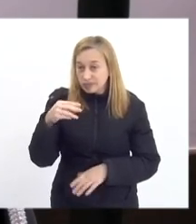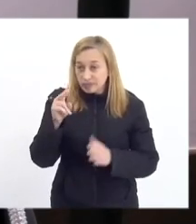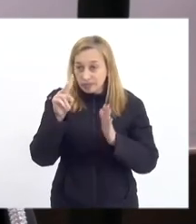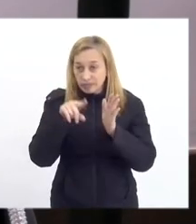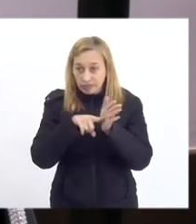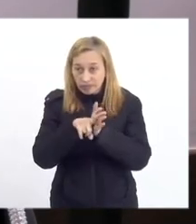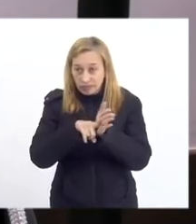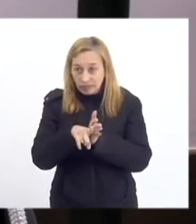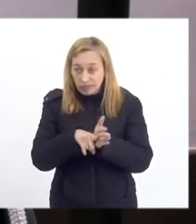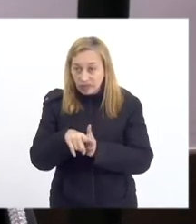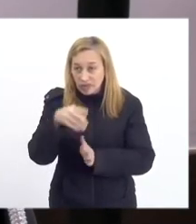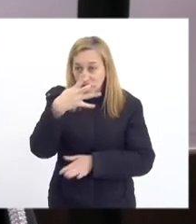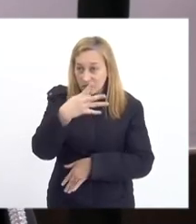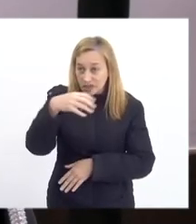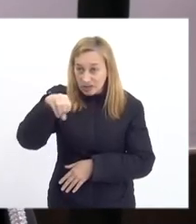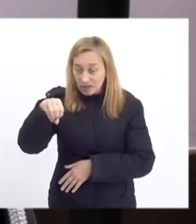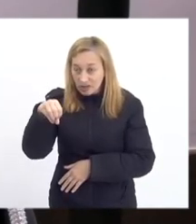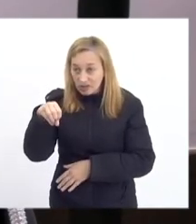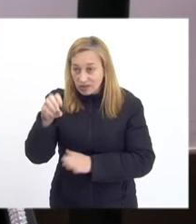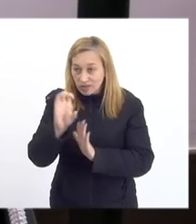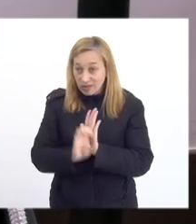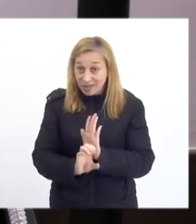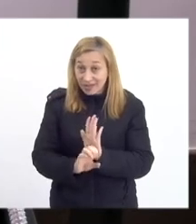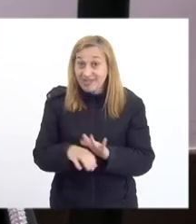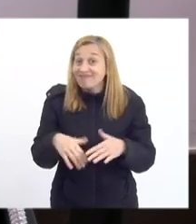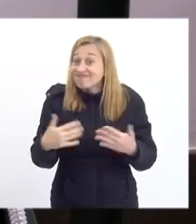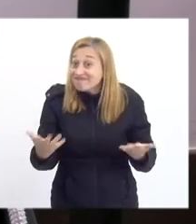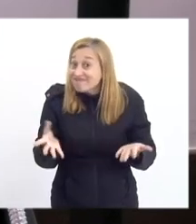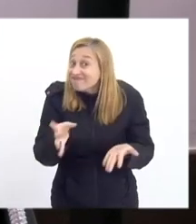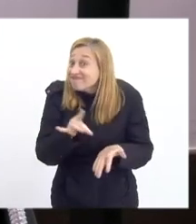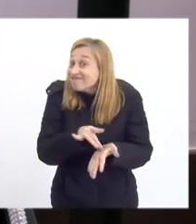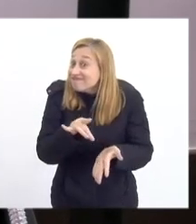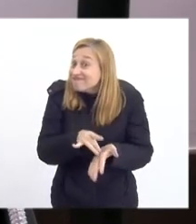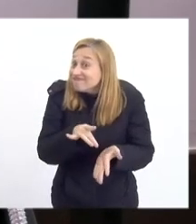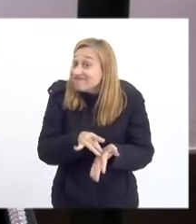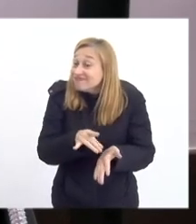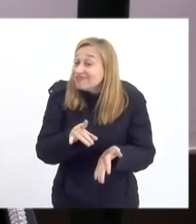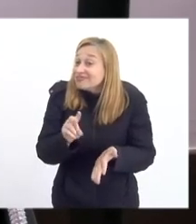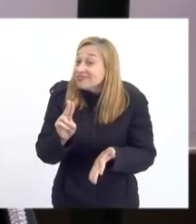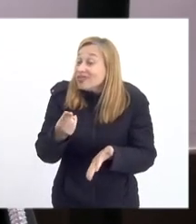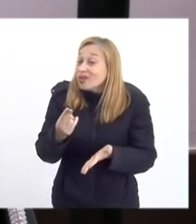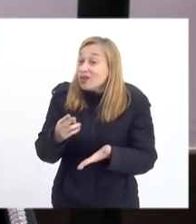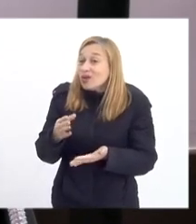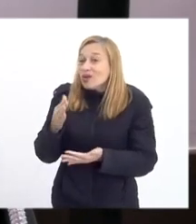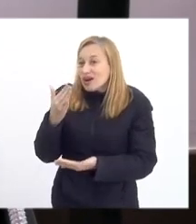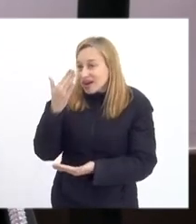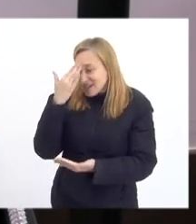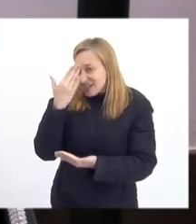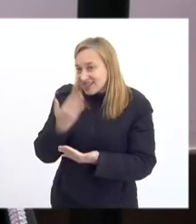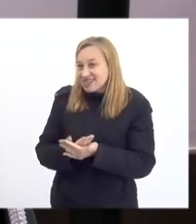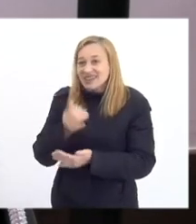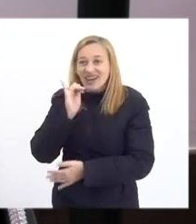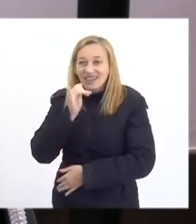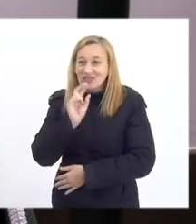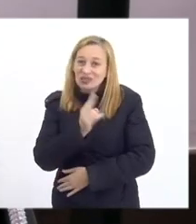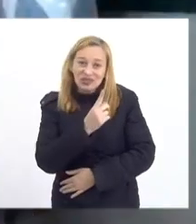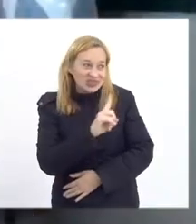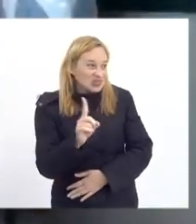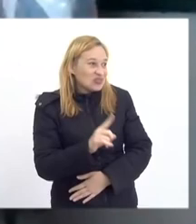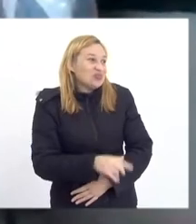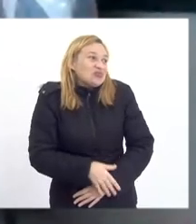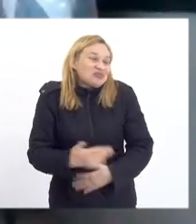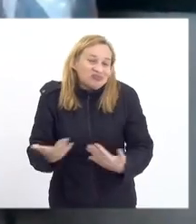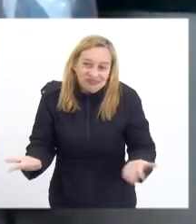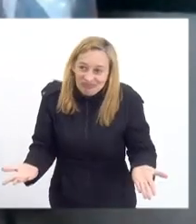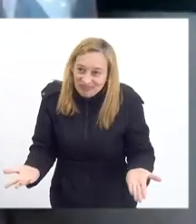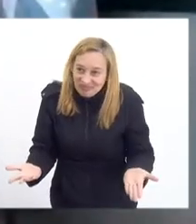analisar 49 emendas. É verdade. Ou a gente confia no relator ou não confia. Não, exatamente. Mas mesmo assim...